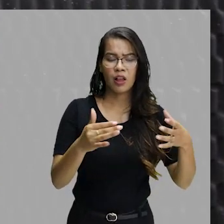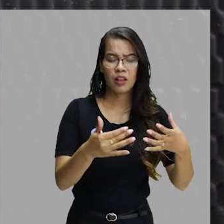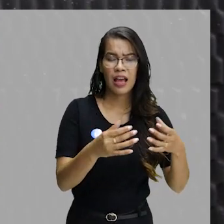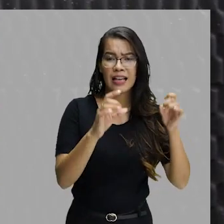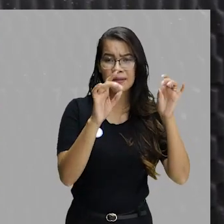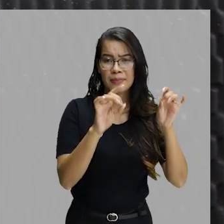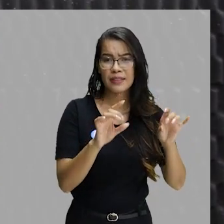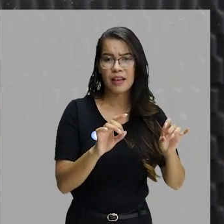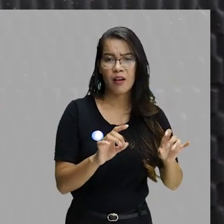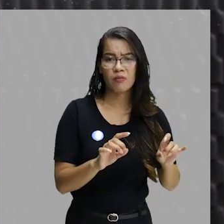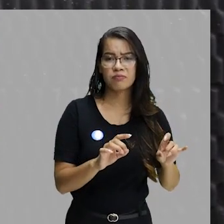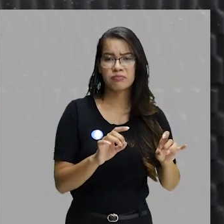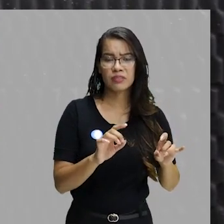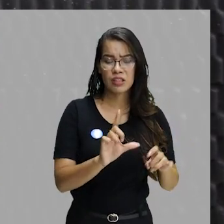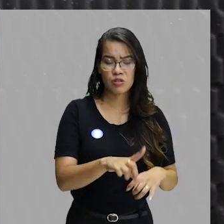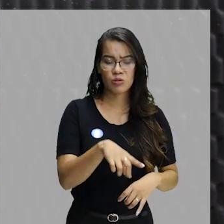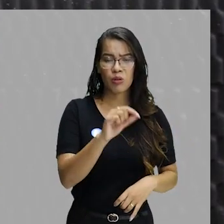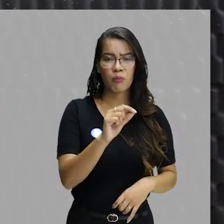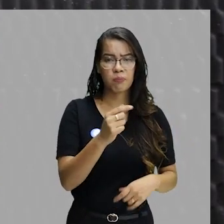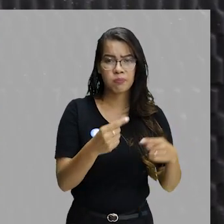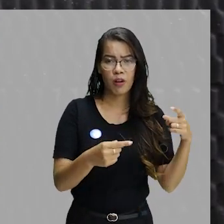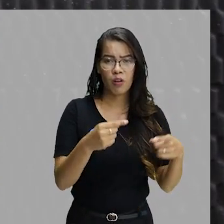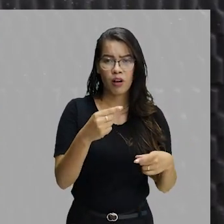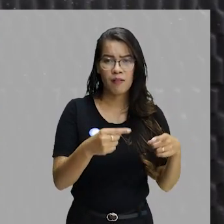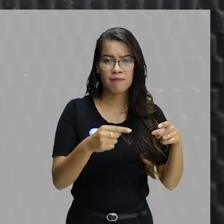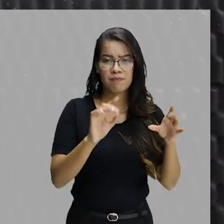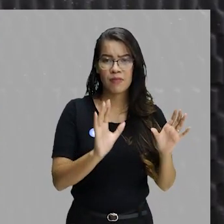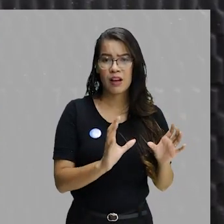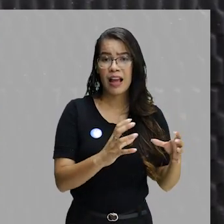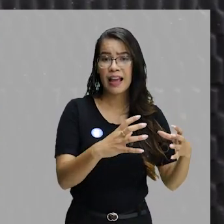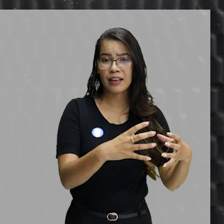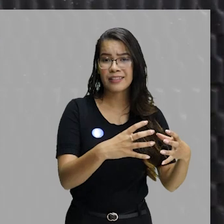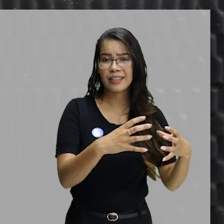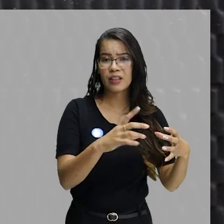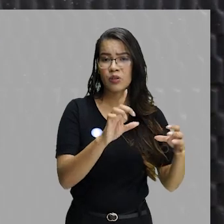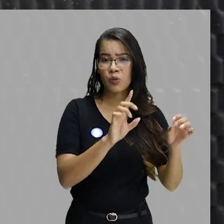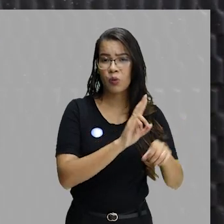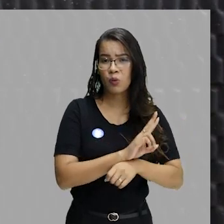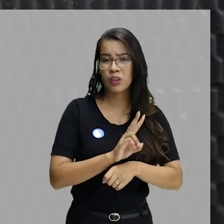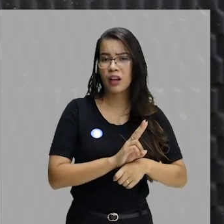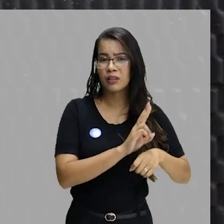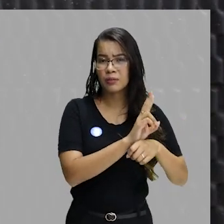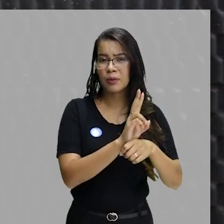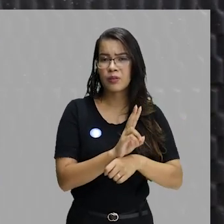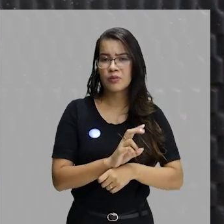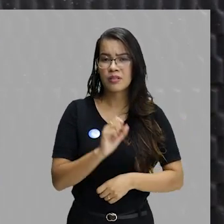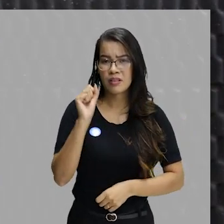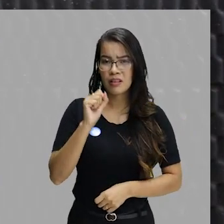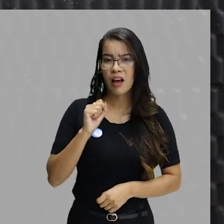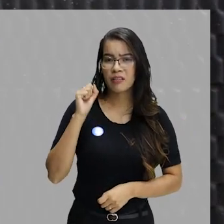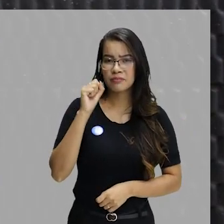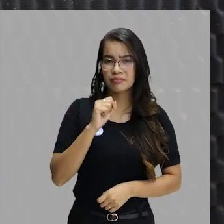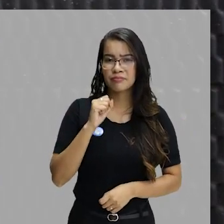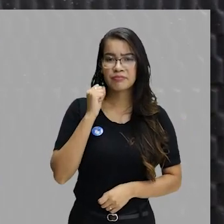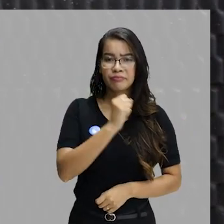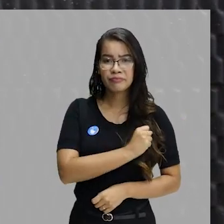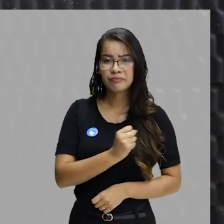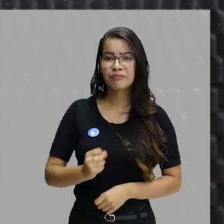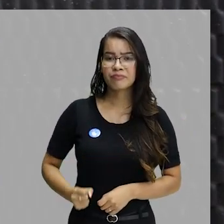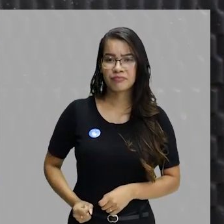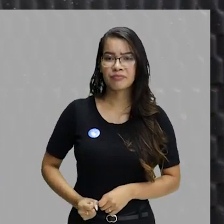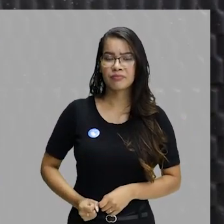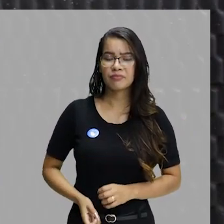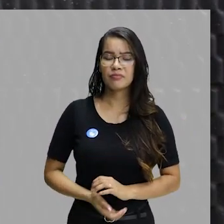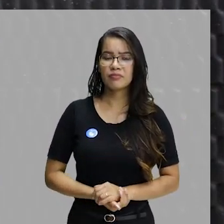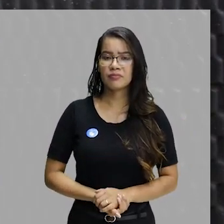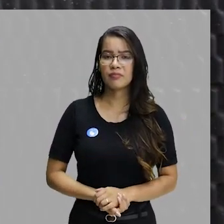decisões políticas. E o Senado, se nós analisarmos, ele é composto por setores aristocráticos.